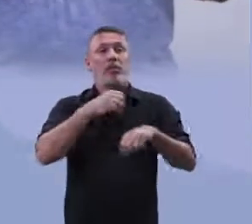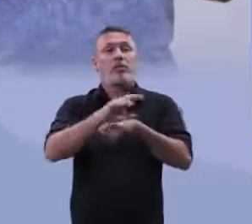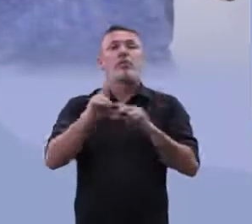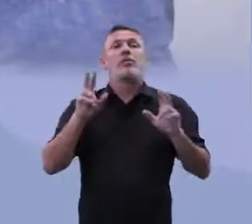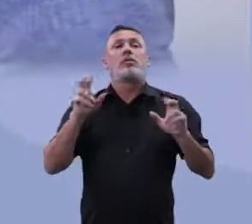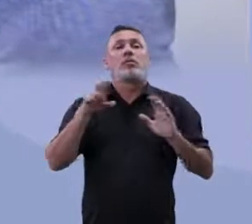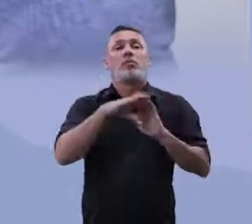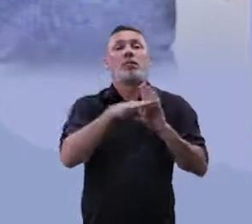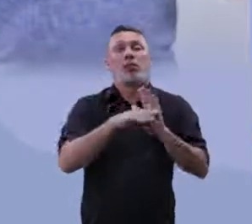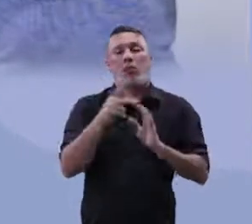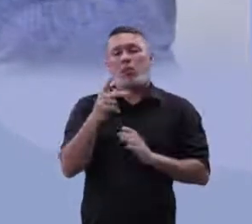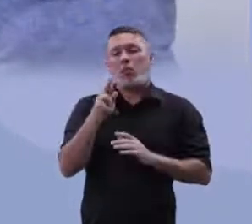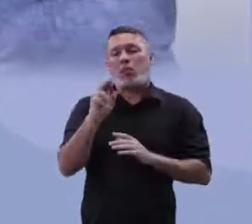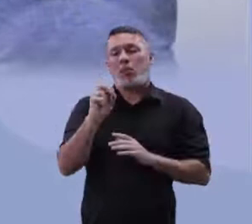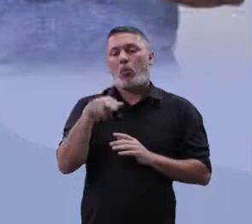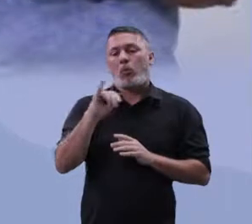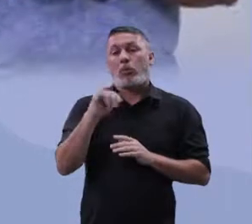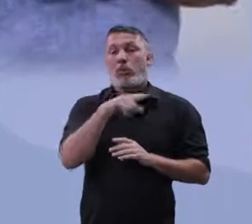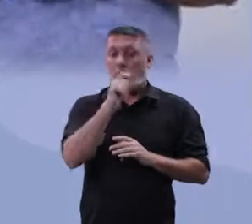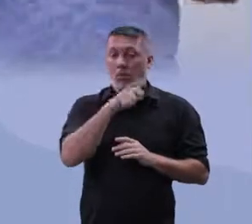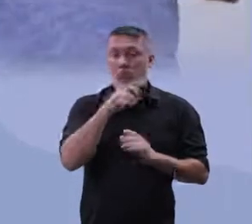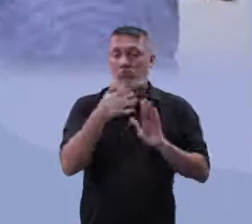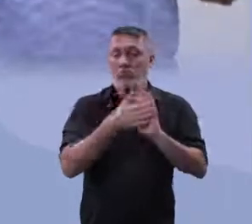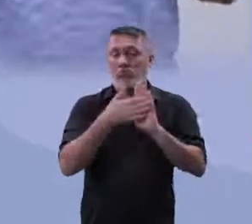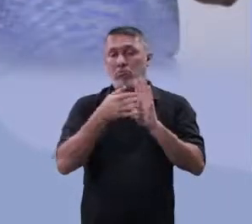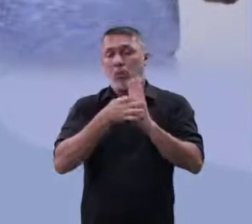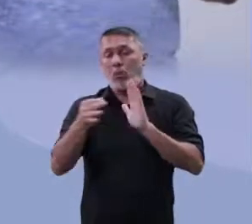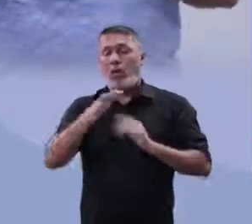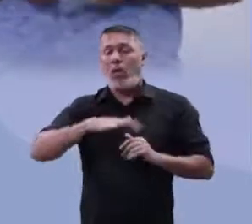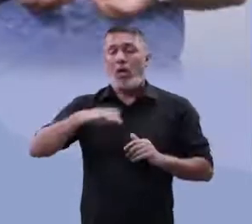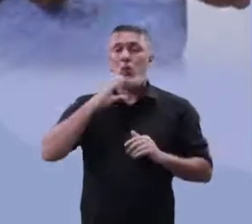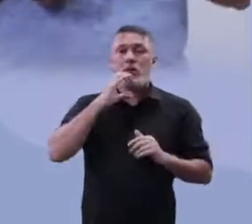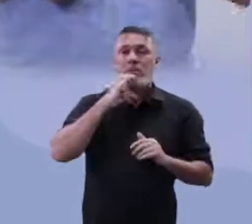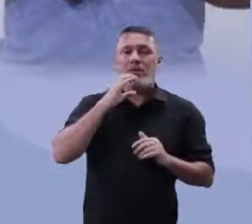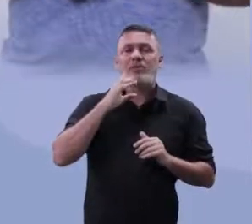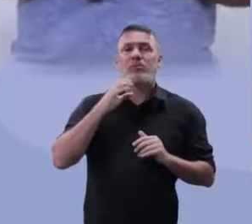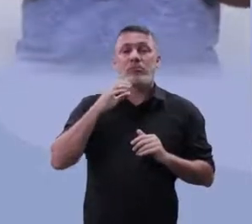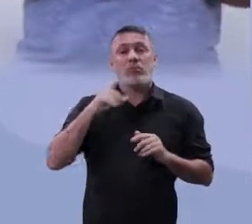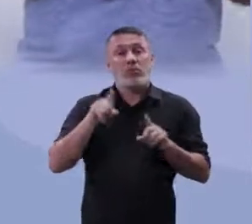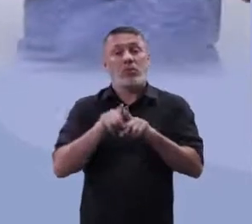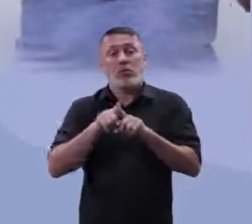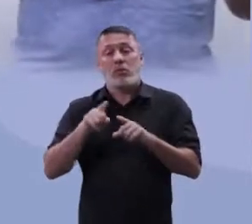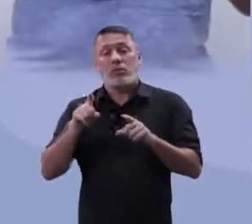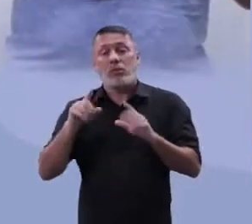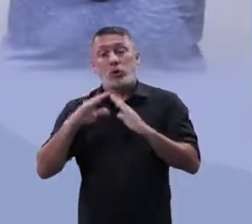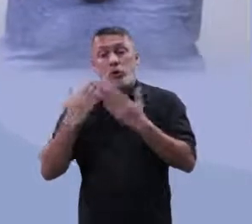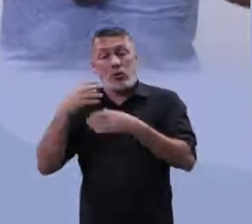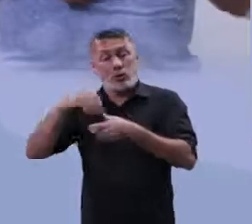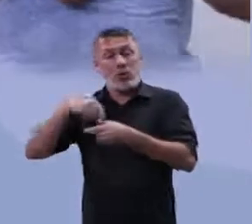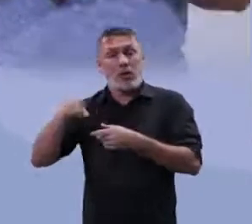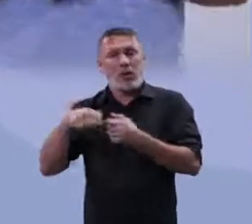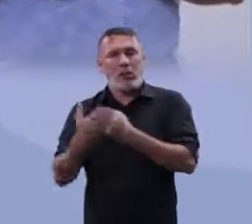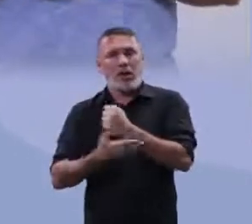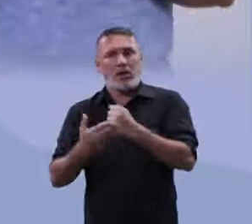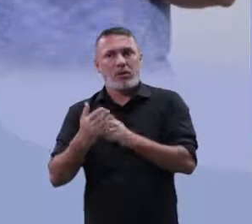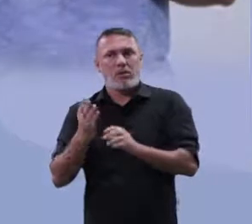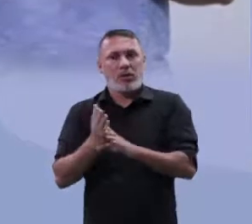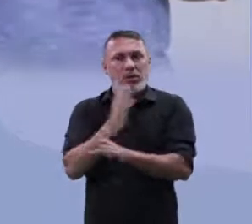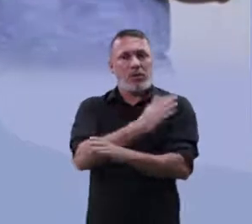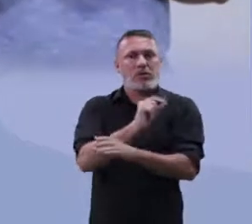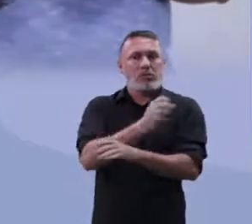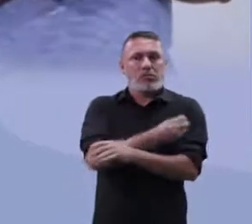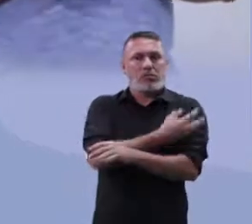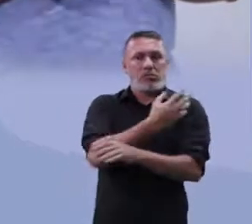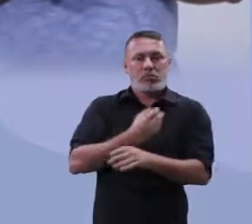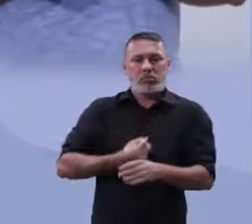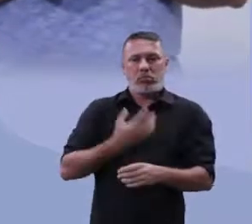do ProUni, como que ele pode também ser como proposta, como uma área do conhecimento, e como que a própria escola, essa do ensino básico,